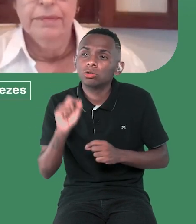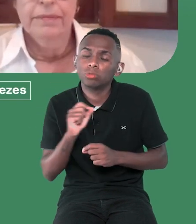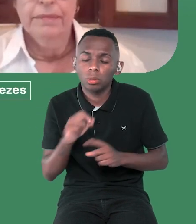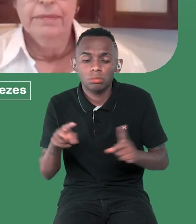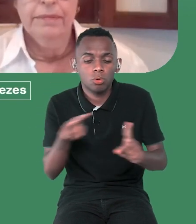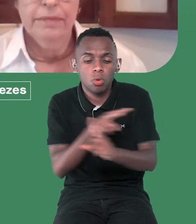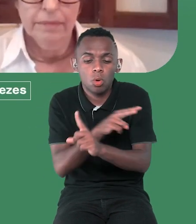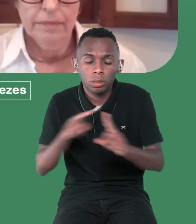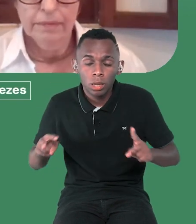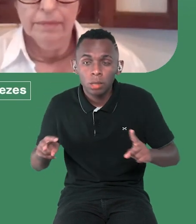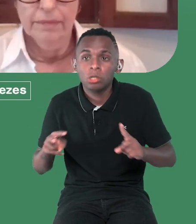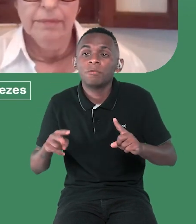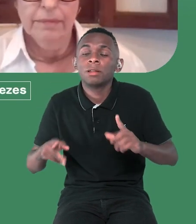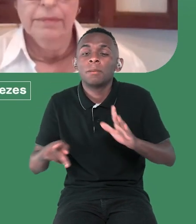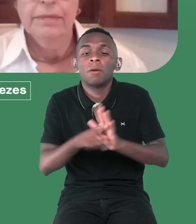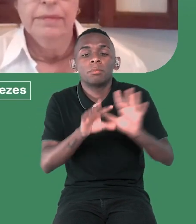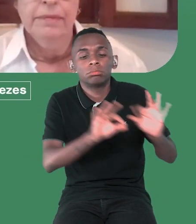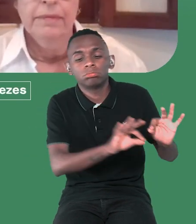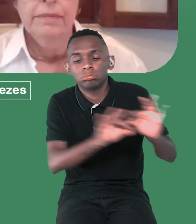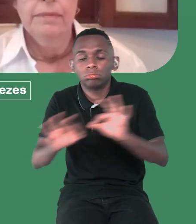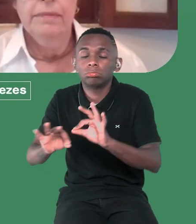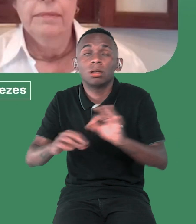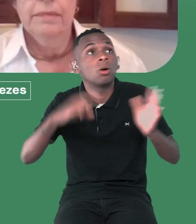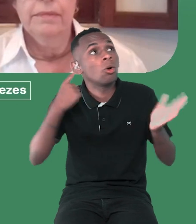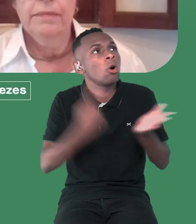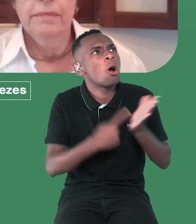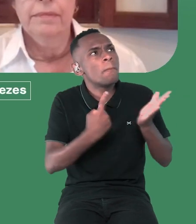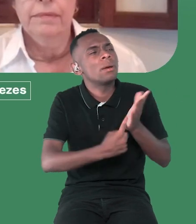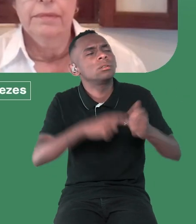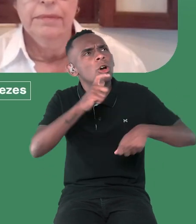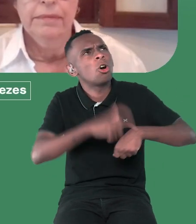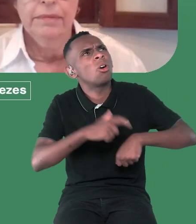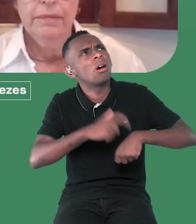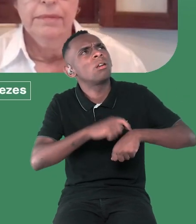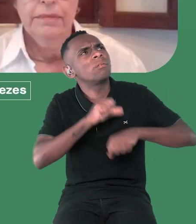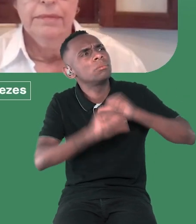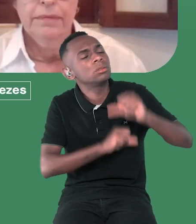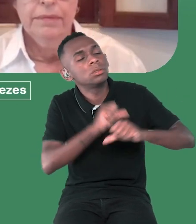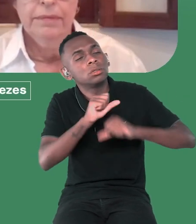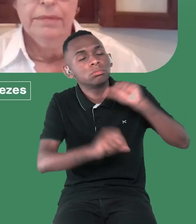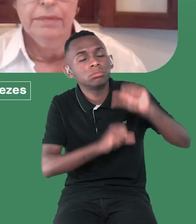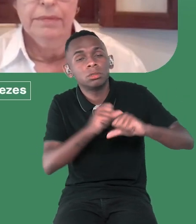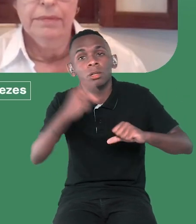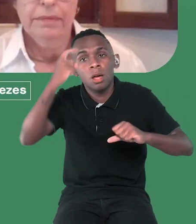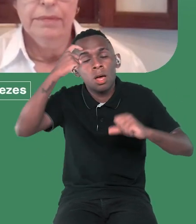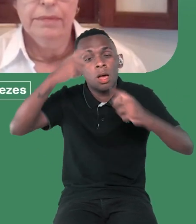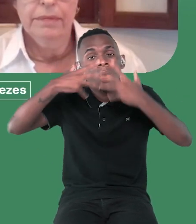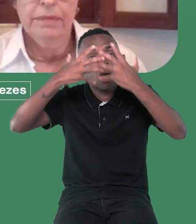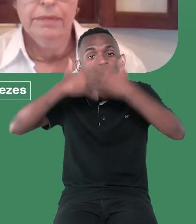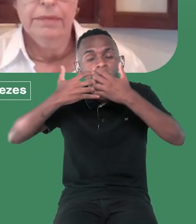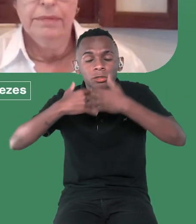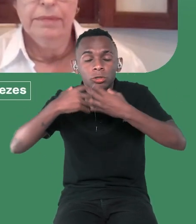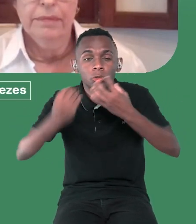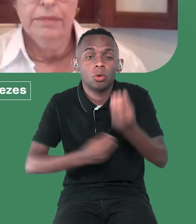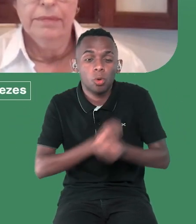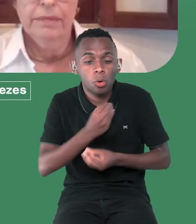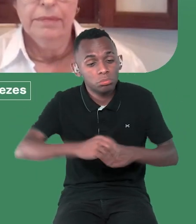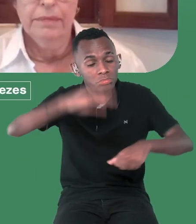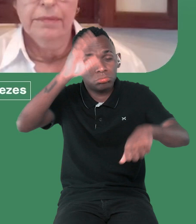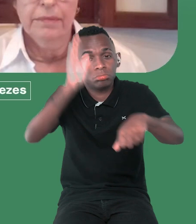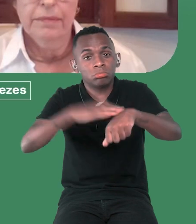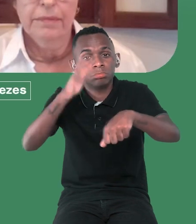do tempo através de uma marcação de horas vai mudando, né? E ele vai refletindo sobre a própria condição